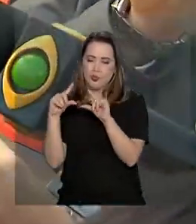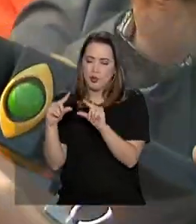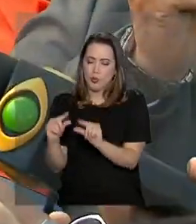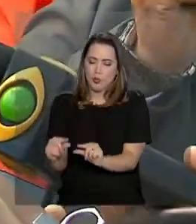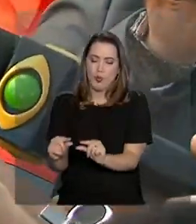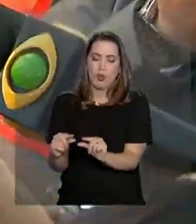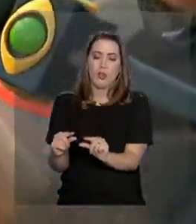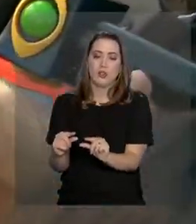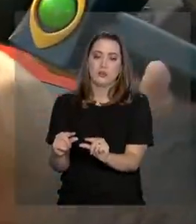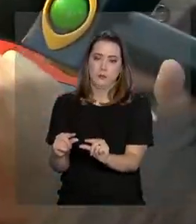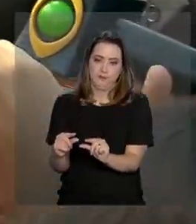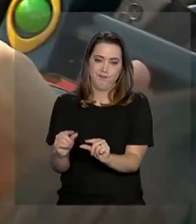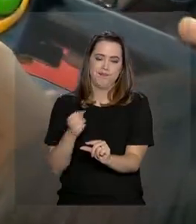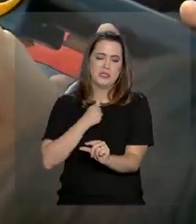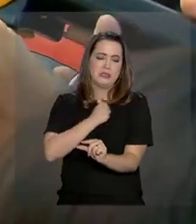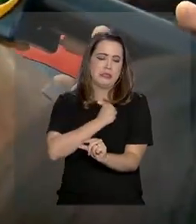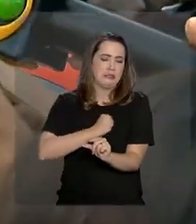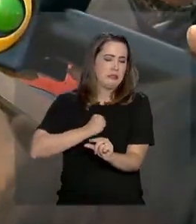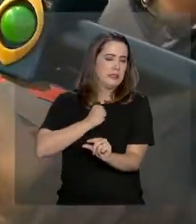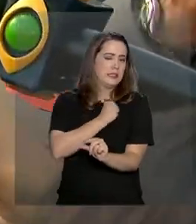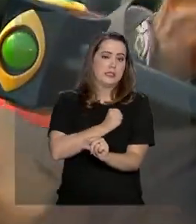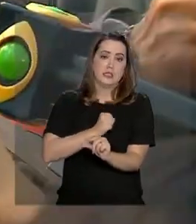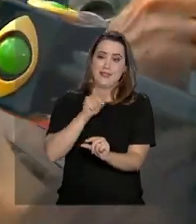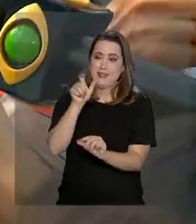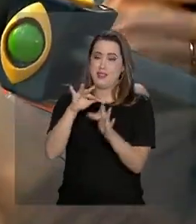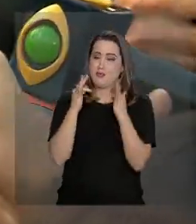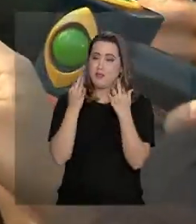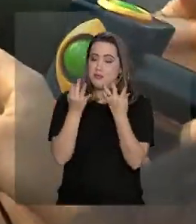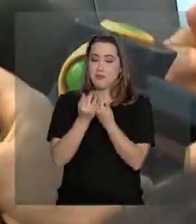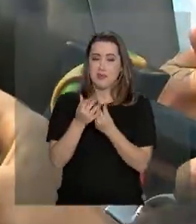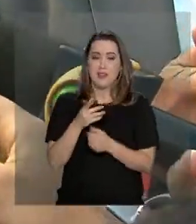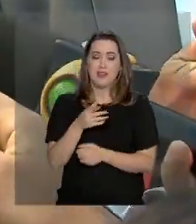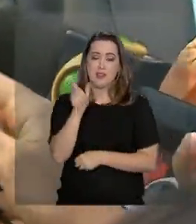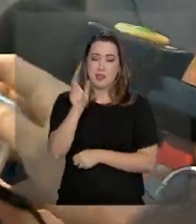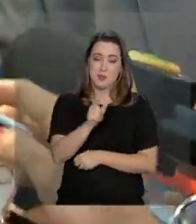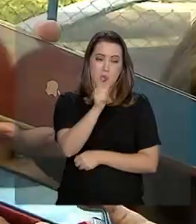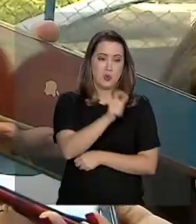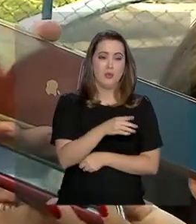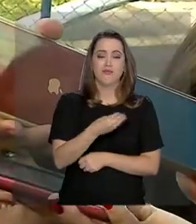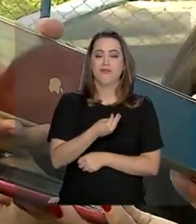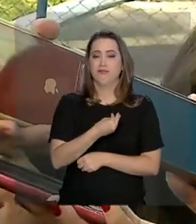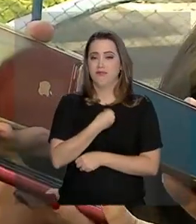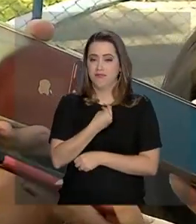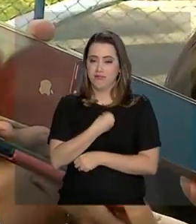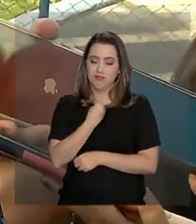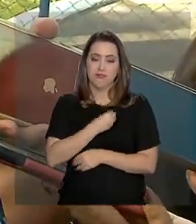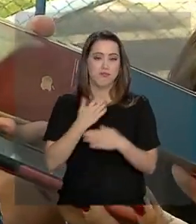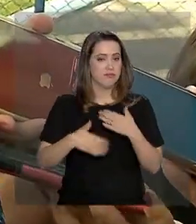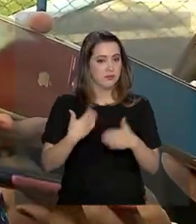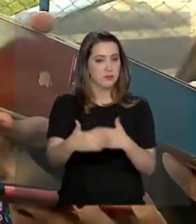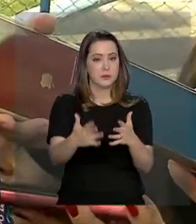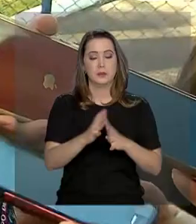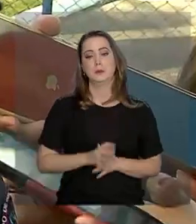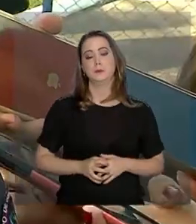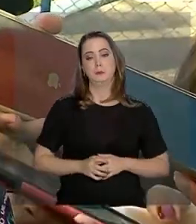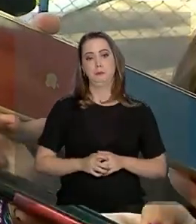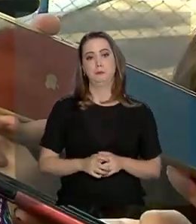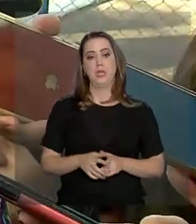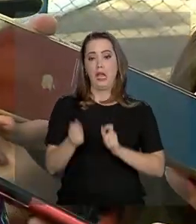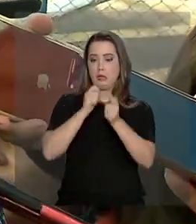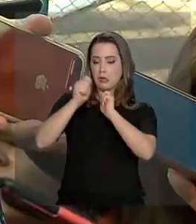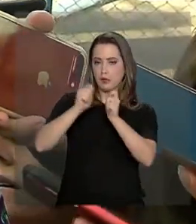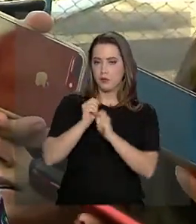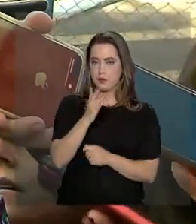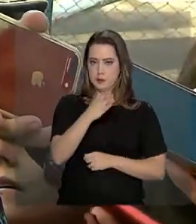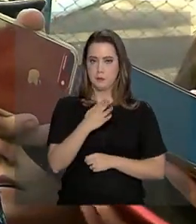muito a angústia que as famílias dessas vítimas têm passado. Em entrevista aos jornalistas, o tenente